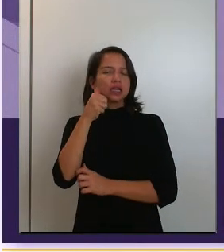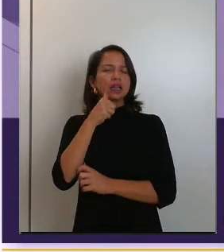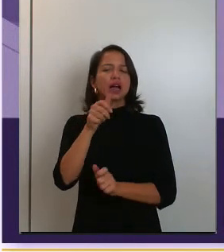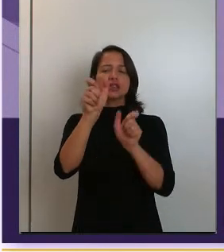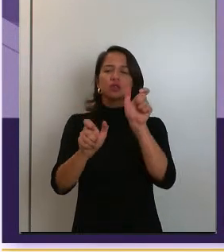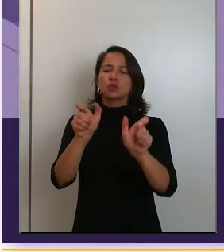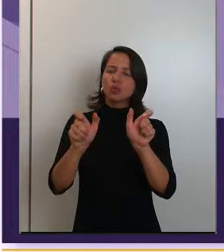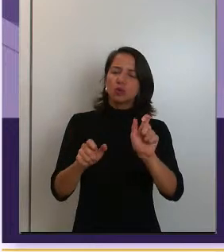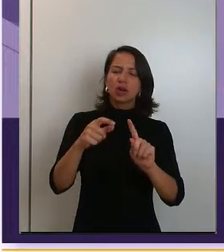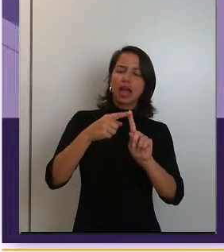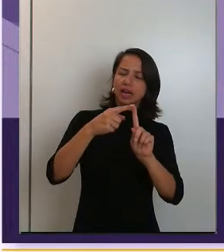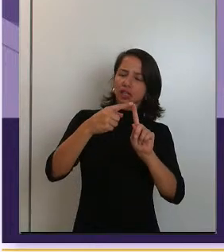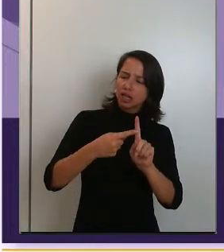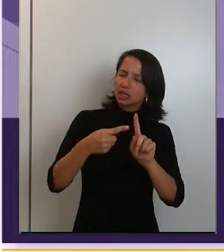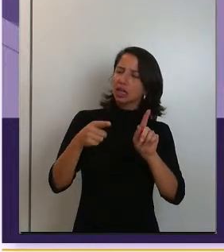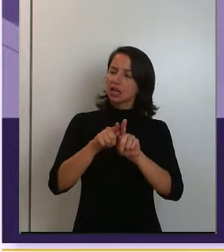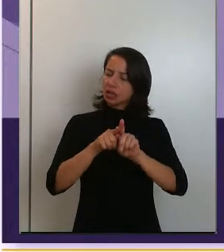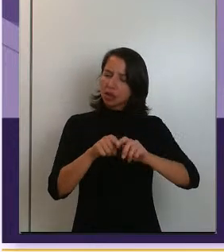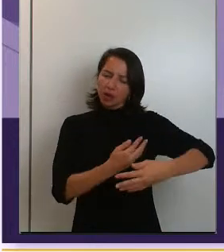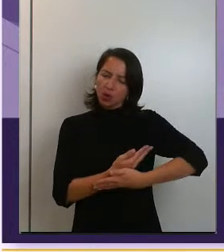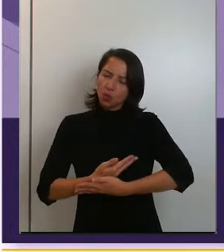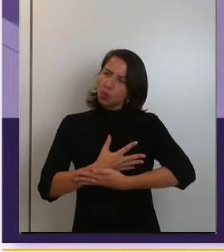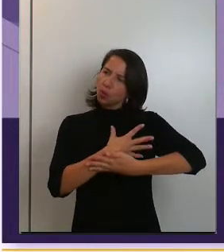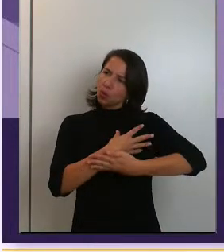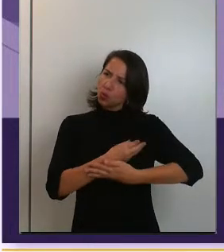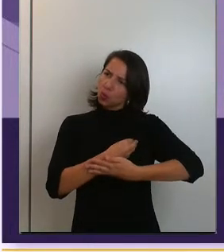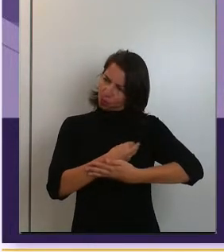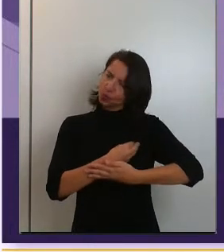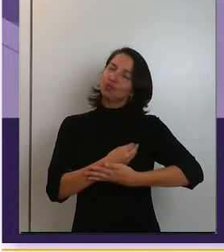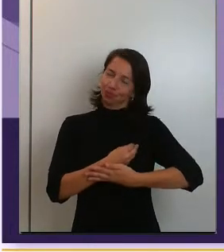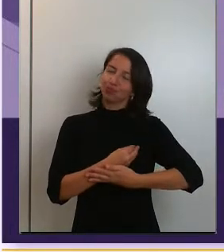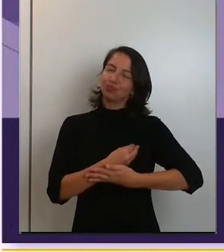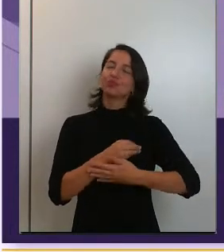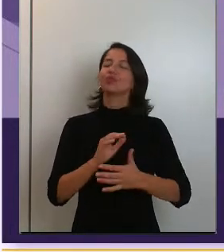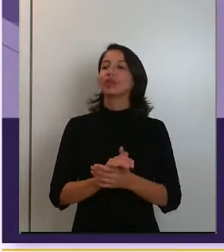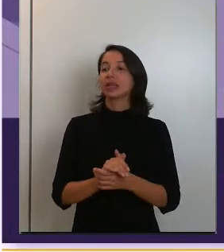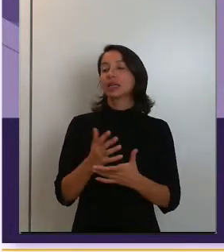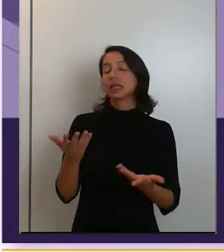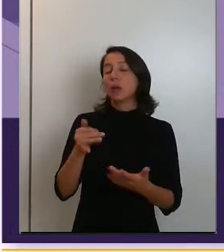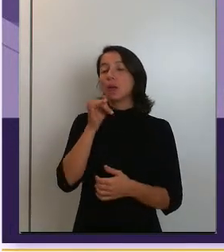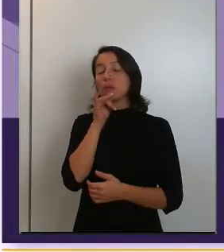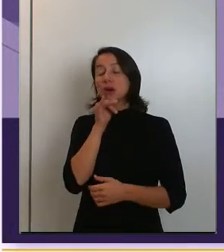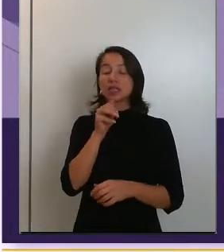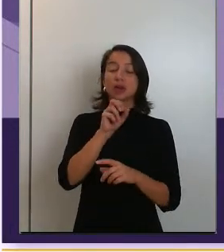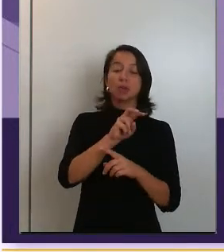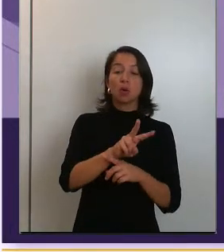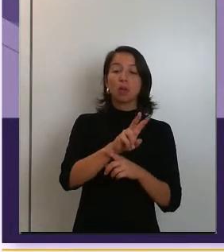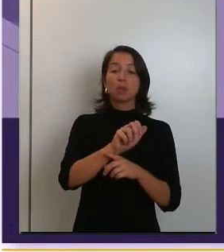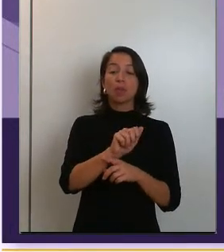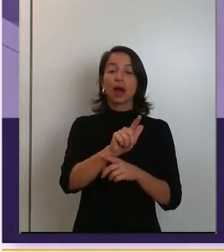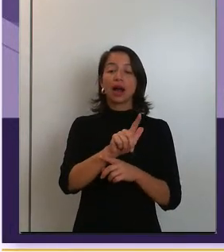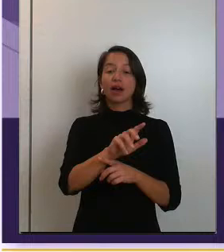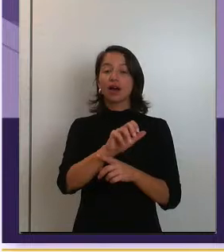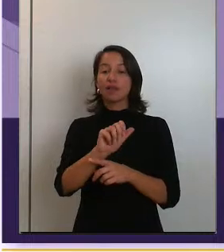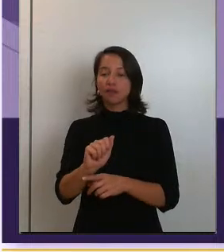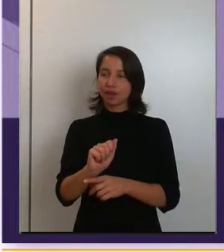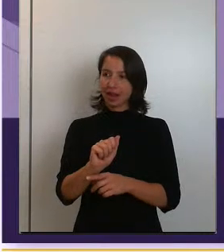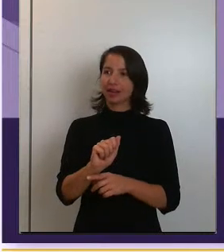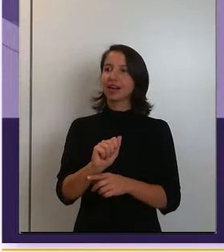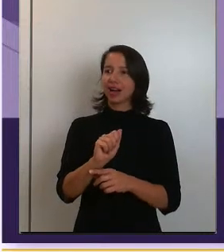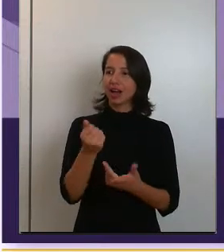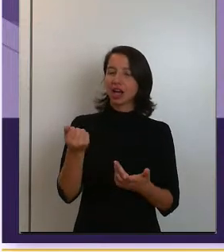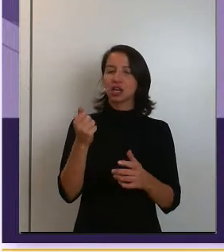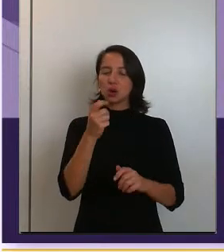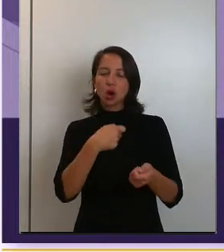não digam respeito ao mundo do trabalho. Questões simples, como, por exemplo, né, uma vaga em empreendimentos comerciais, em shopping